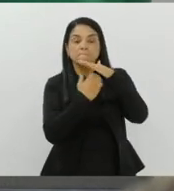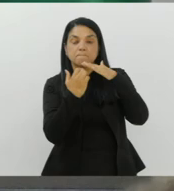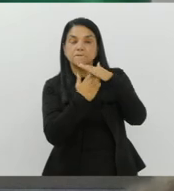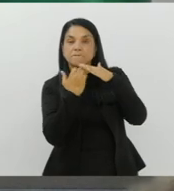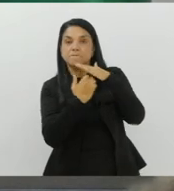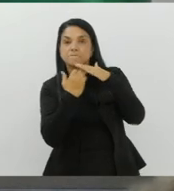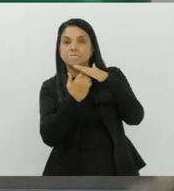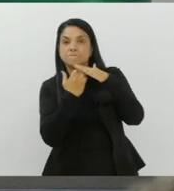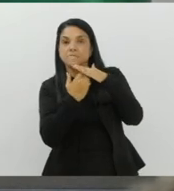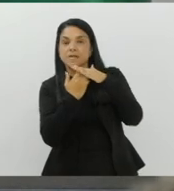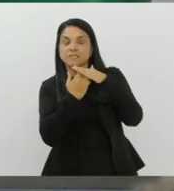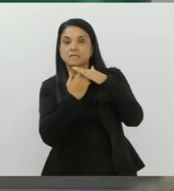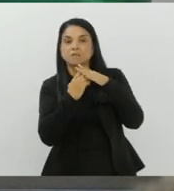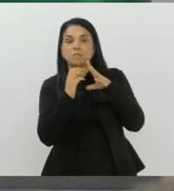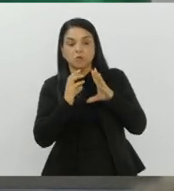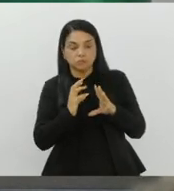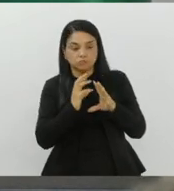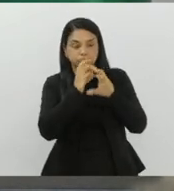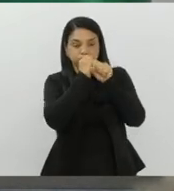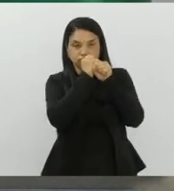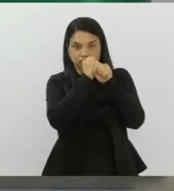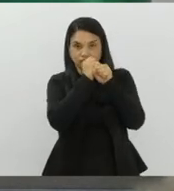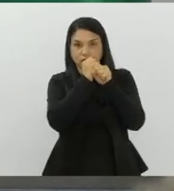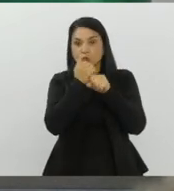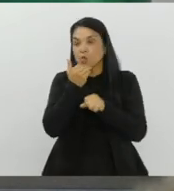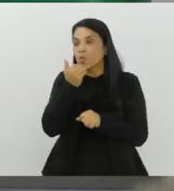que pode olhar todas as contas? Foi isso que eu pedi.